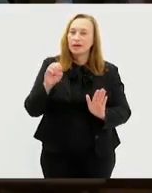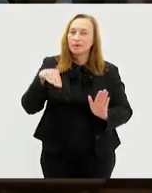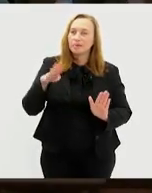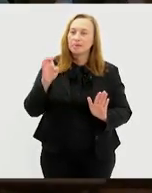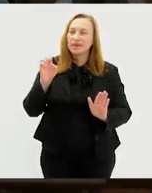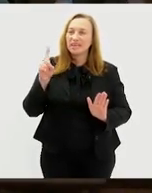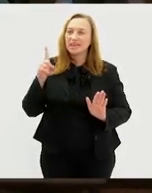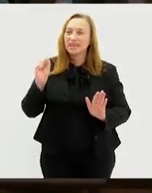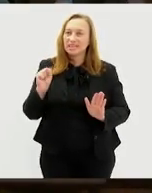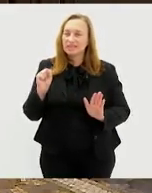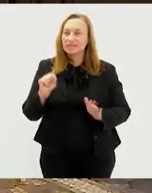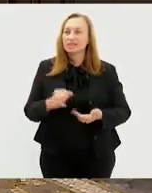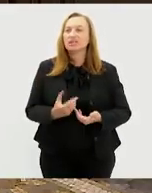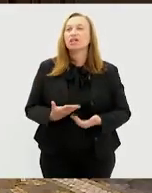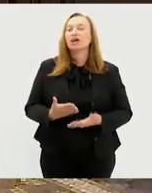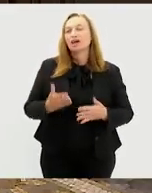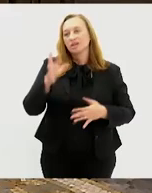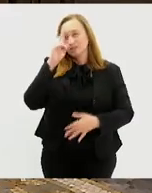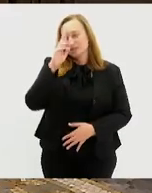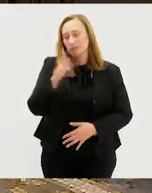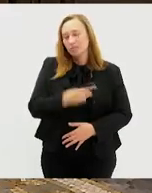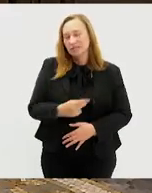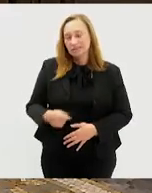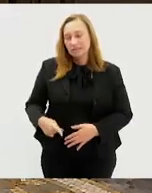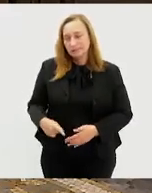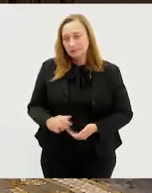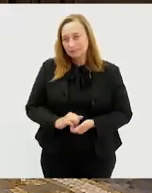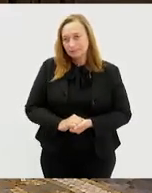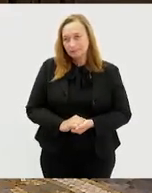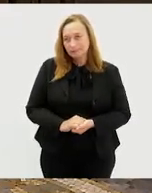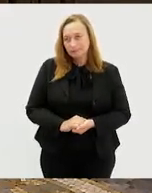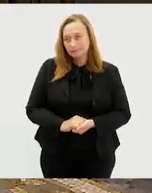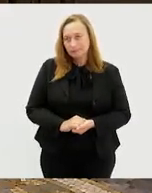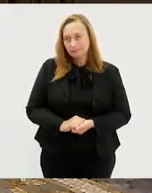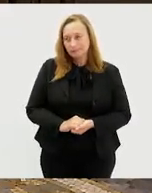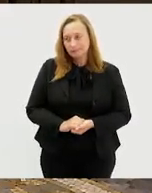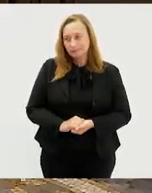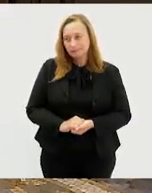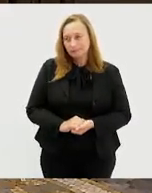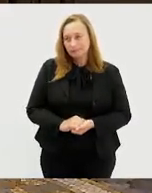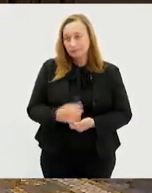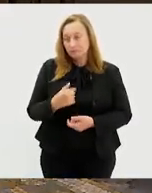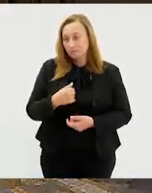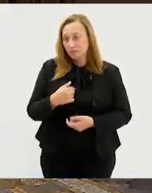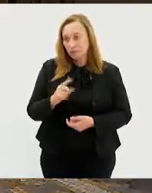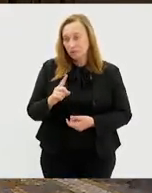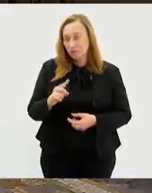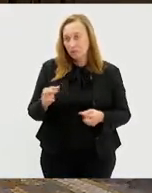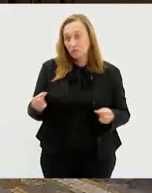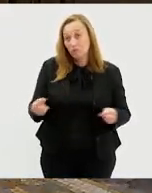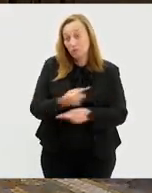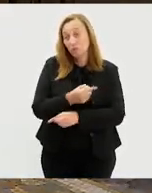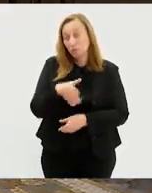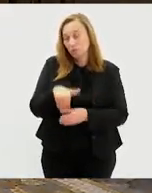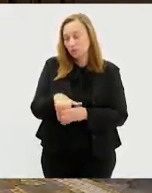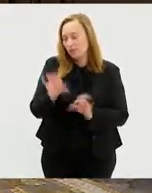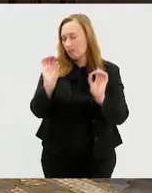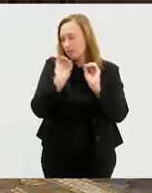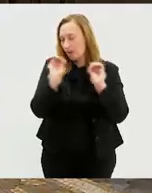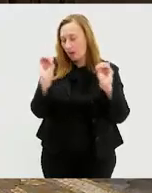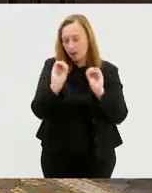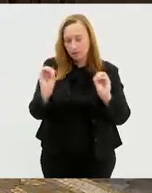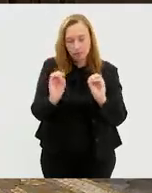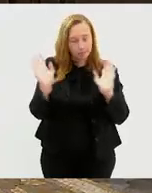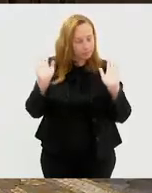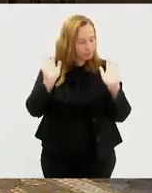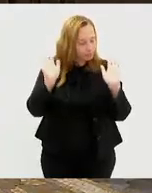emendas senora Presidente não vou abrir divergência não tô abrindo divergência